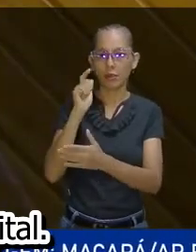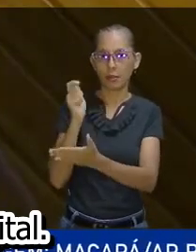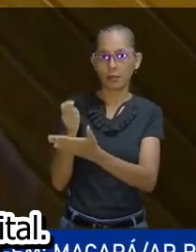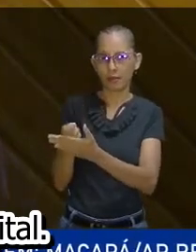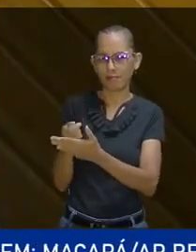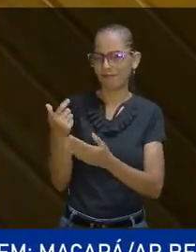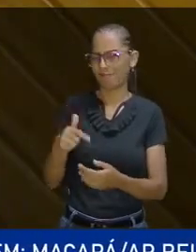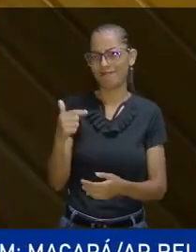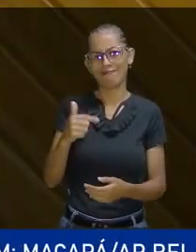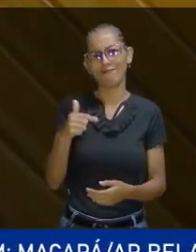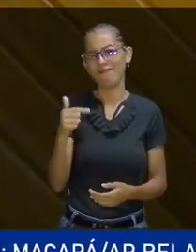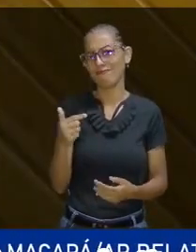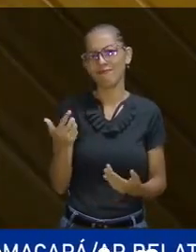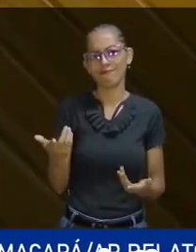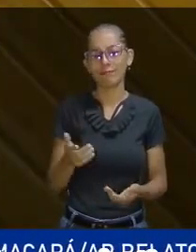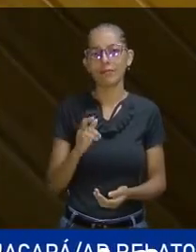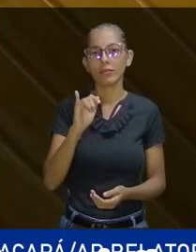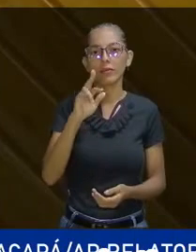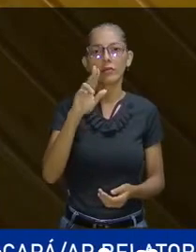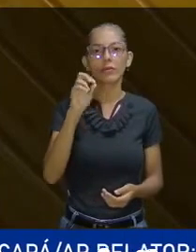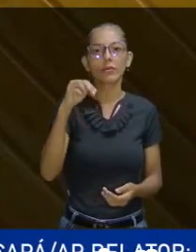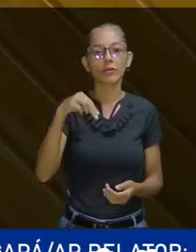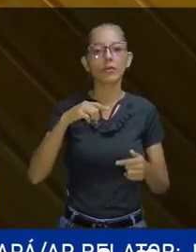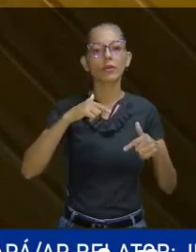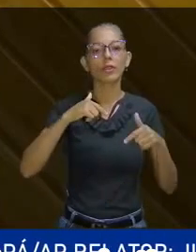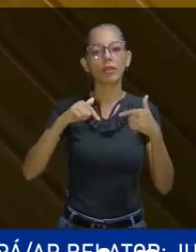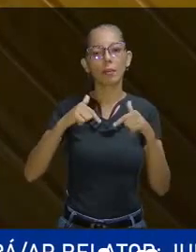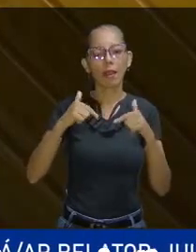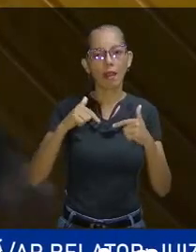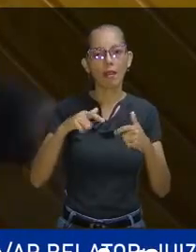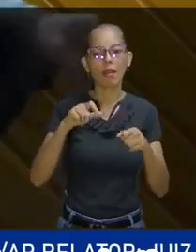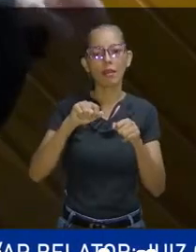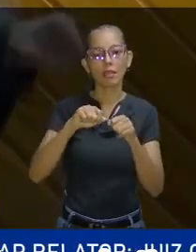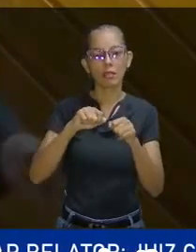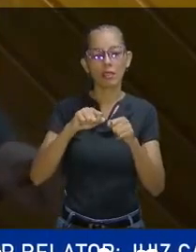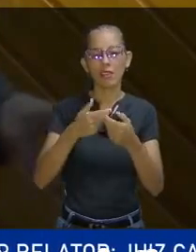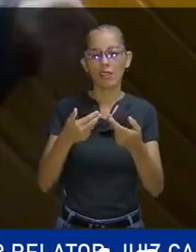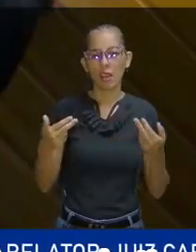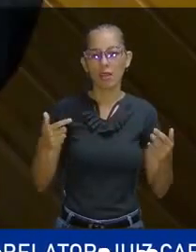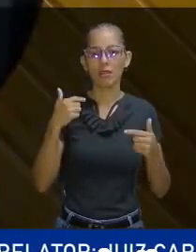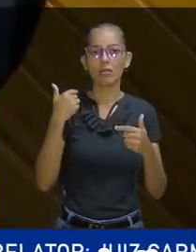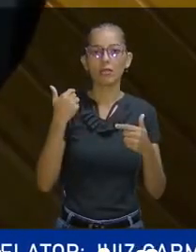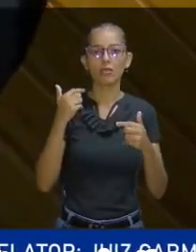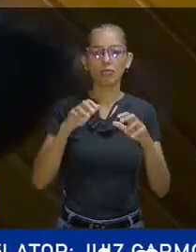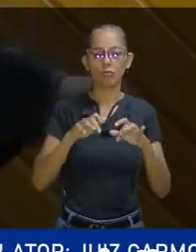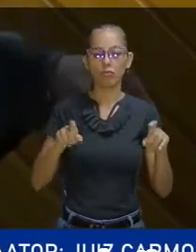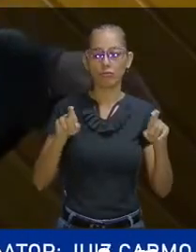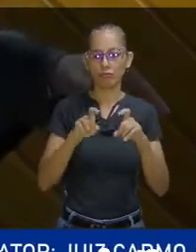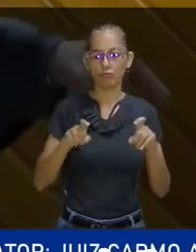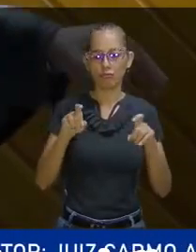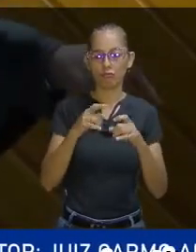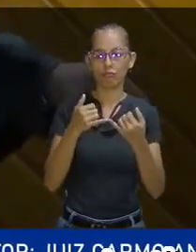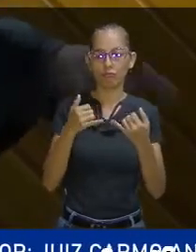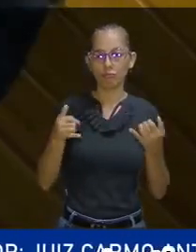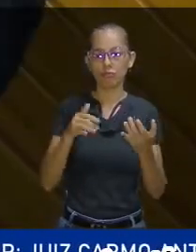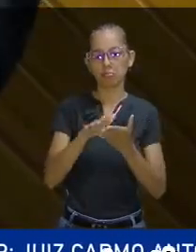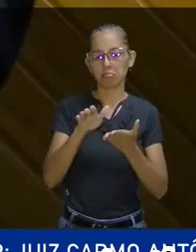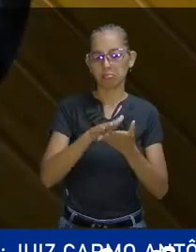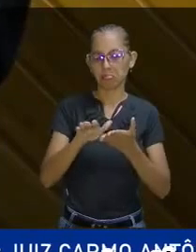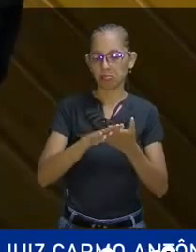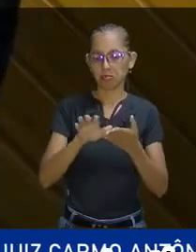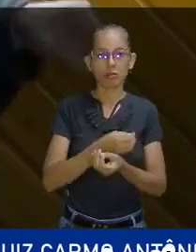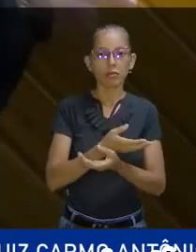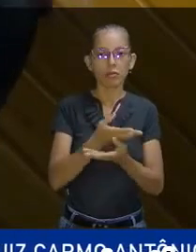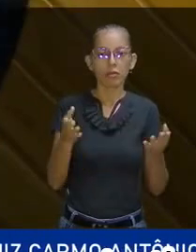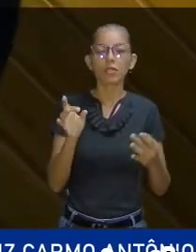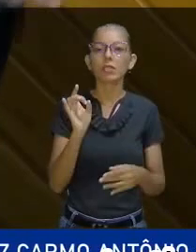conteúdo digital. Né? As transferências realizadas de Fábio Jucá para Irlon, elas têm